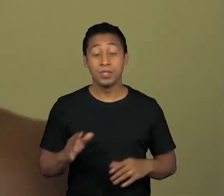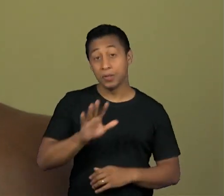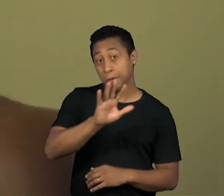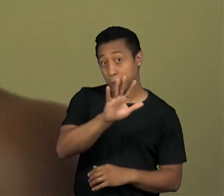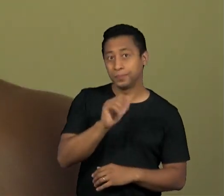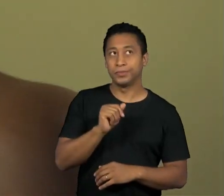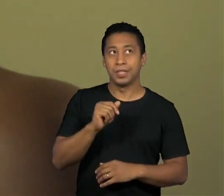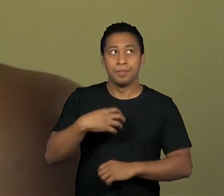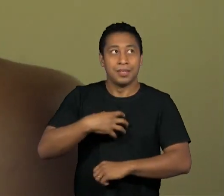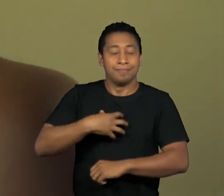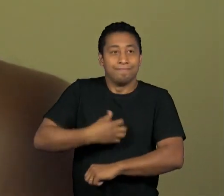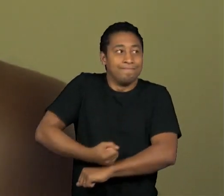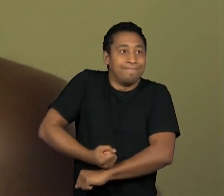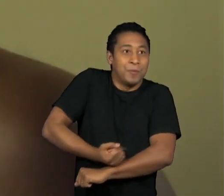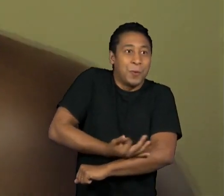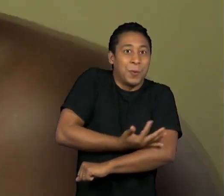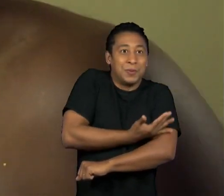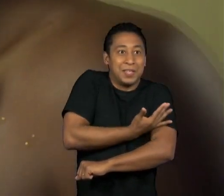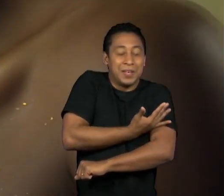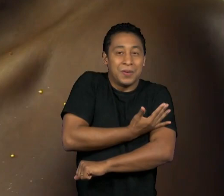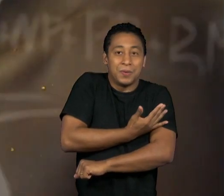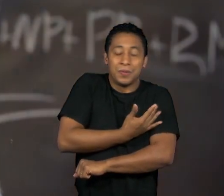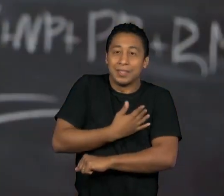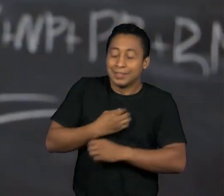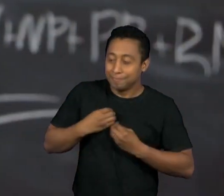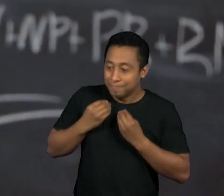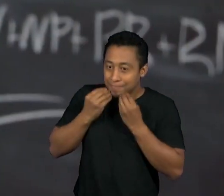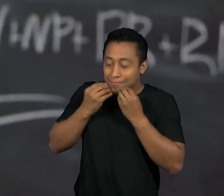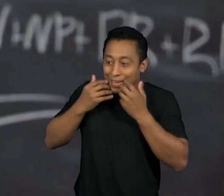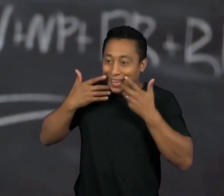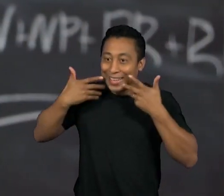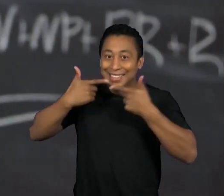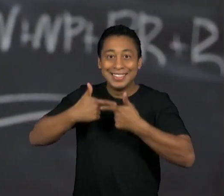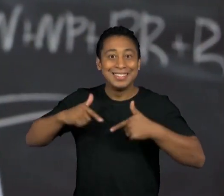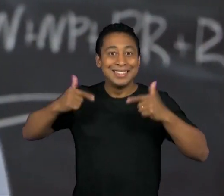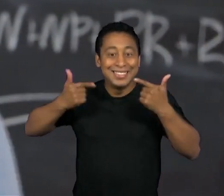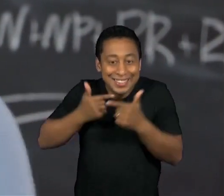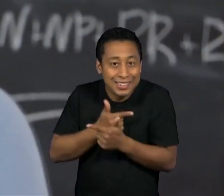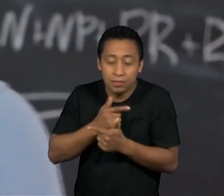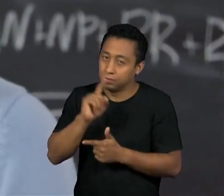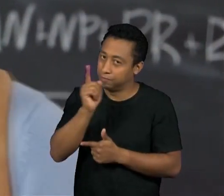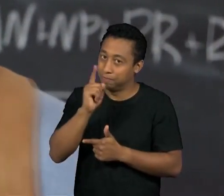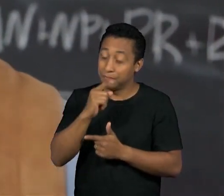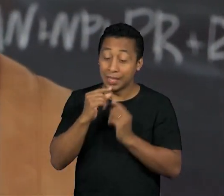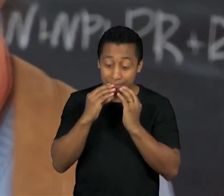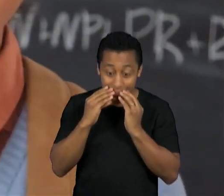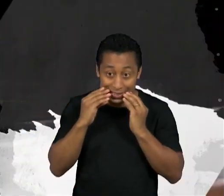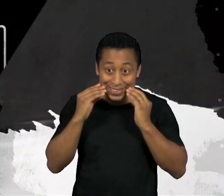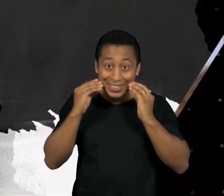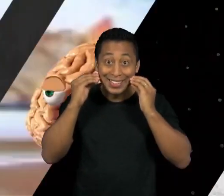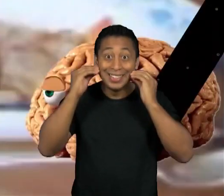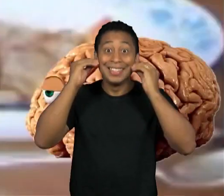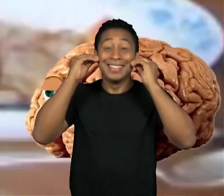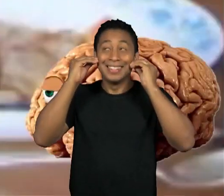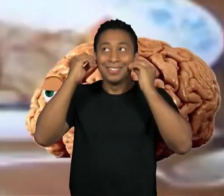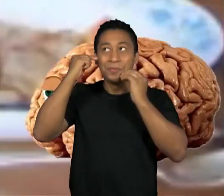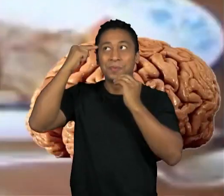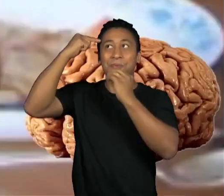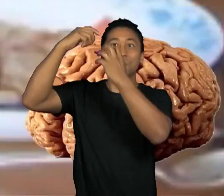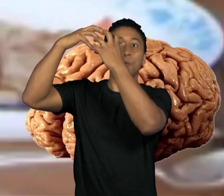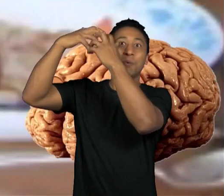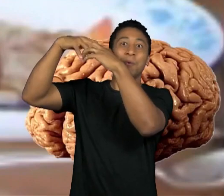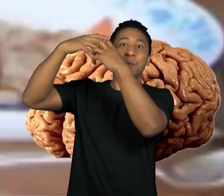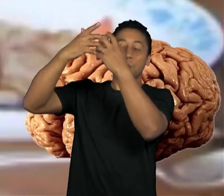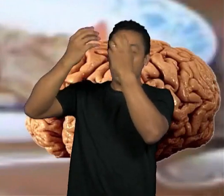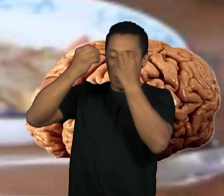da emoção do cérebro para a face o sorriso da face para o cérebro. Quando algo começa do